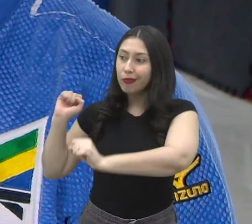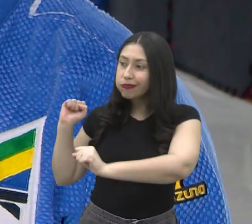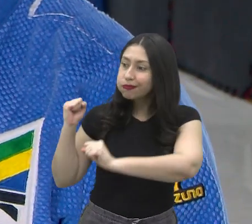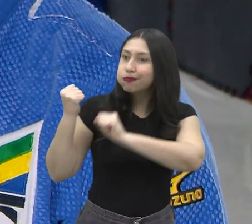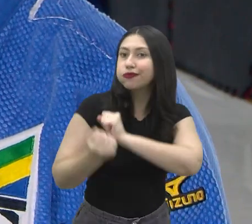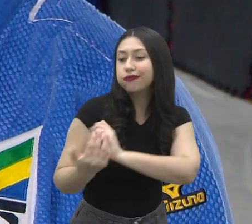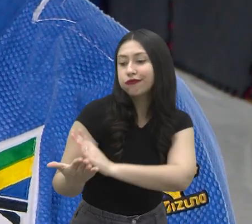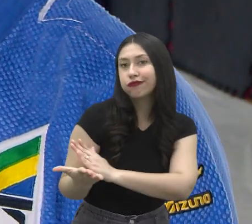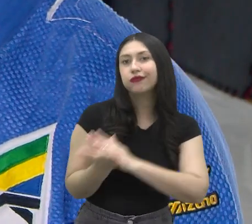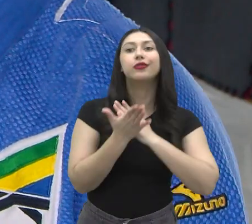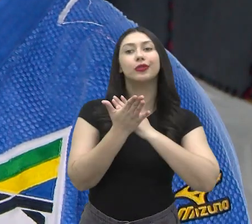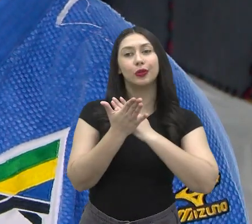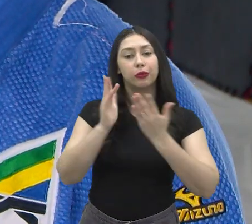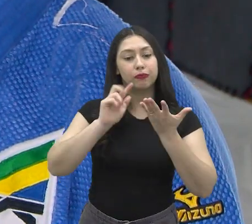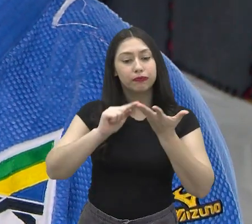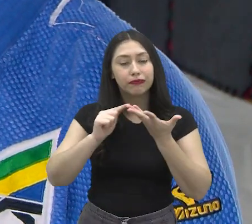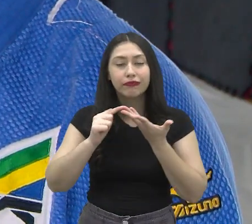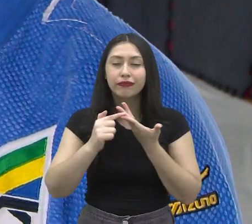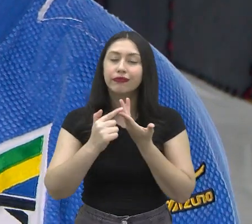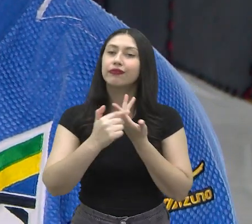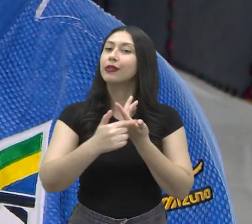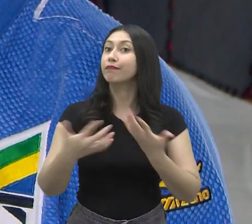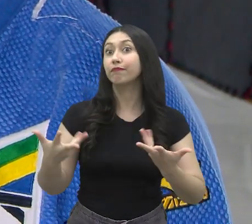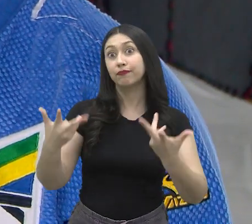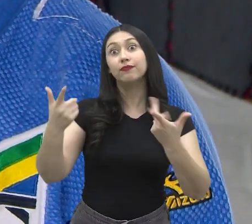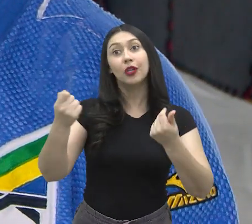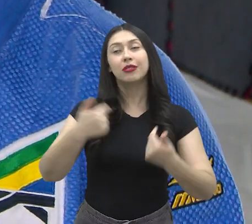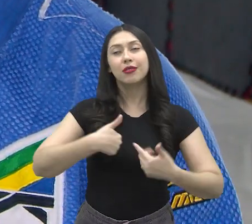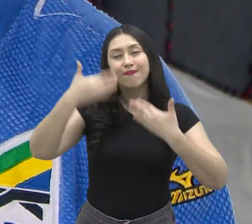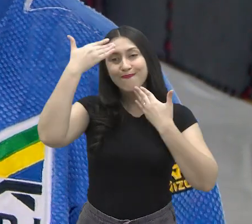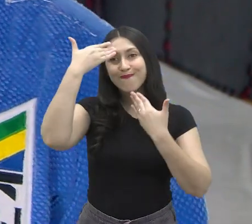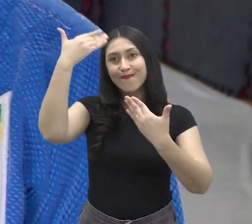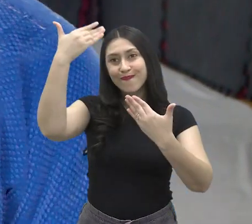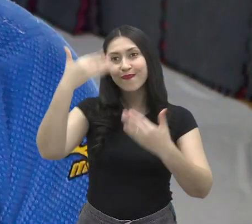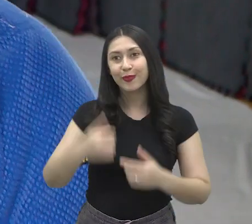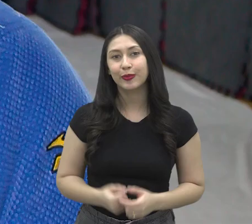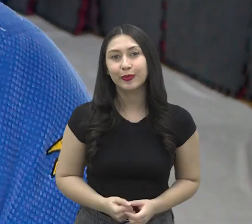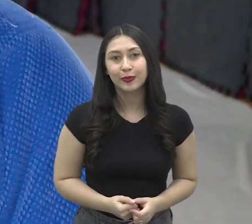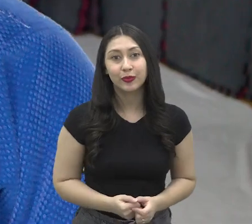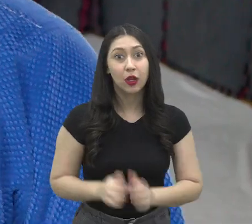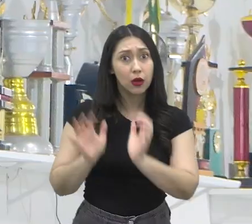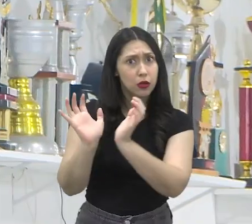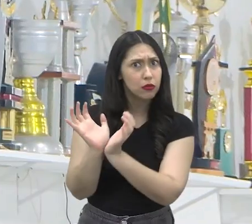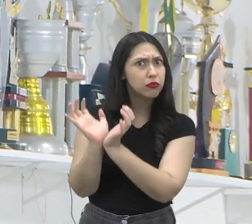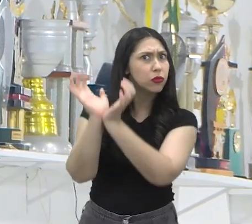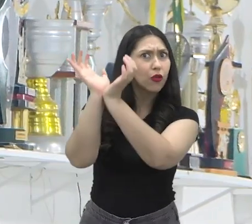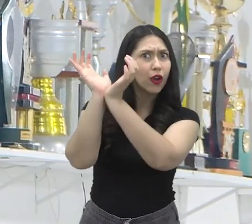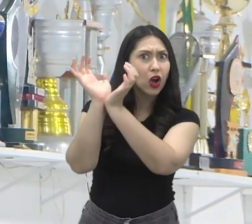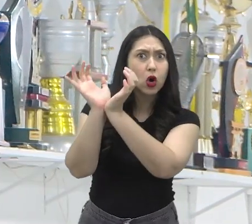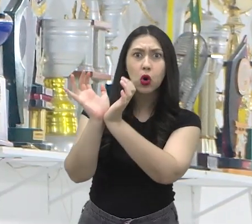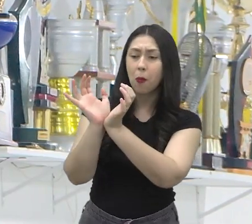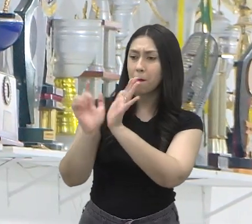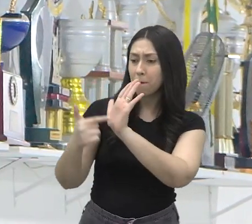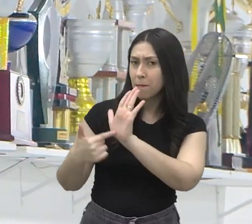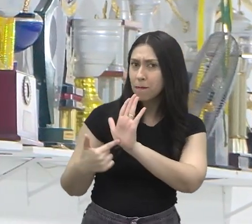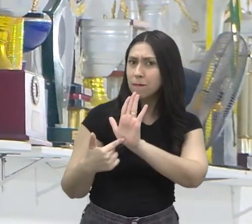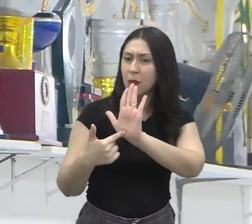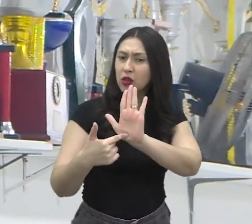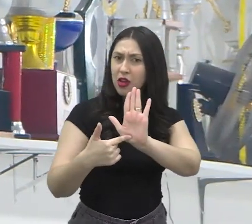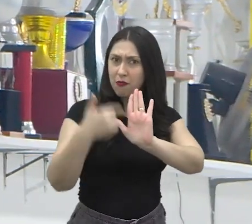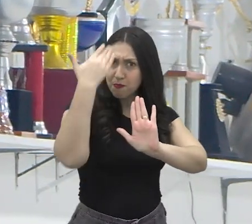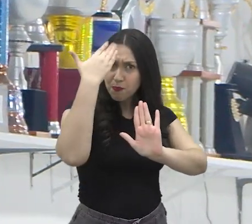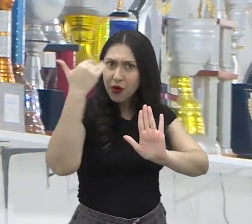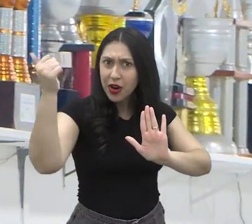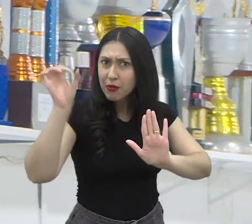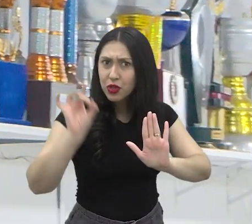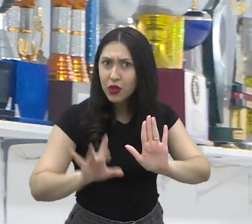judô. Então, o judô ele proporcionou muita coisa na minha vida e sou muito grato a isso. E os troféus não são a única forma de